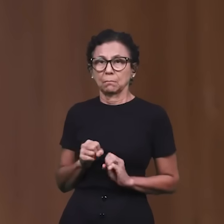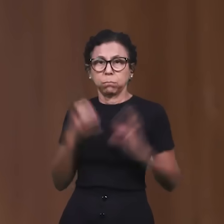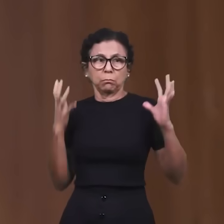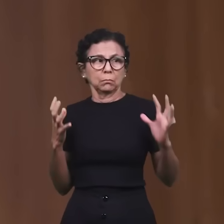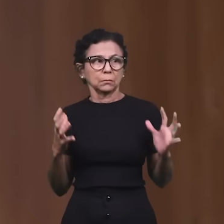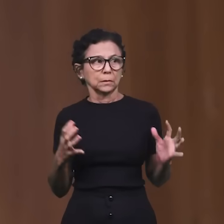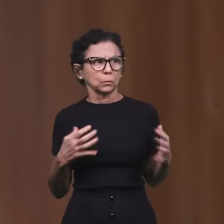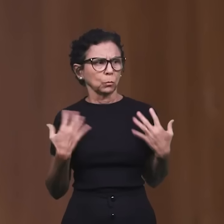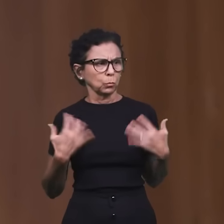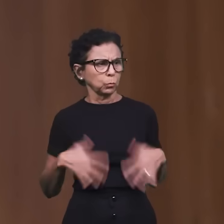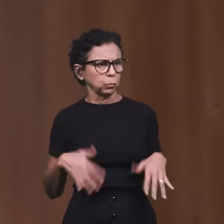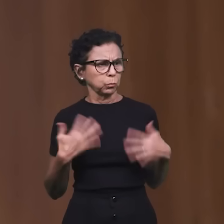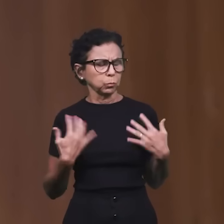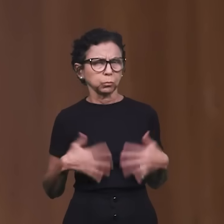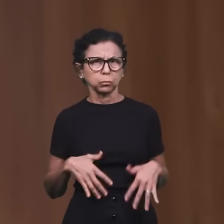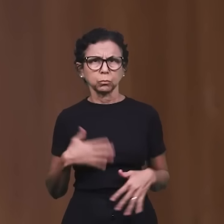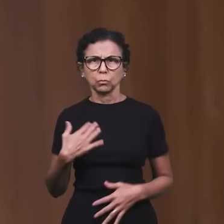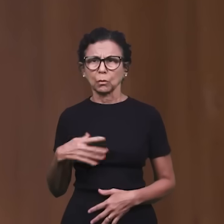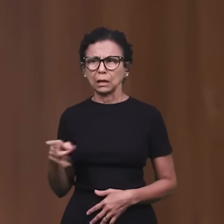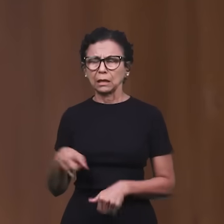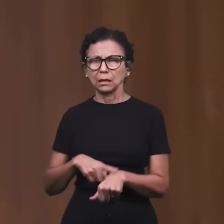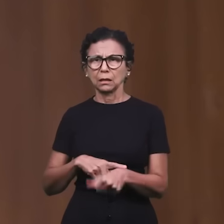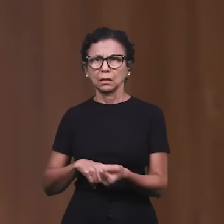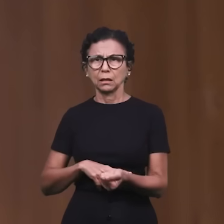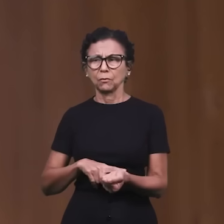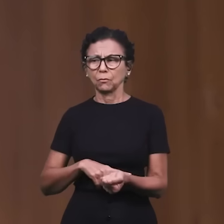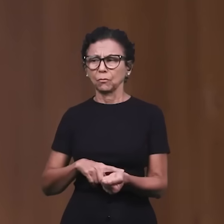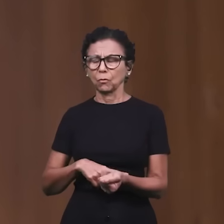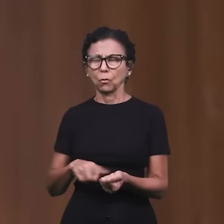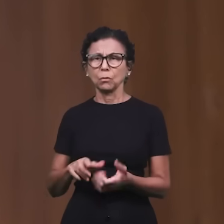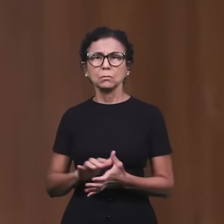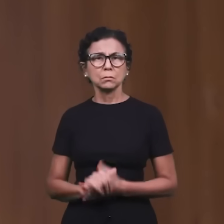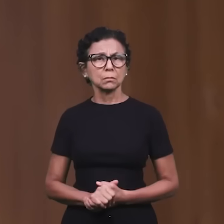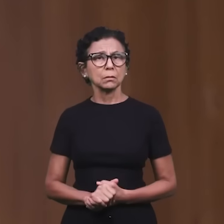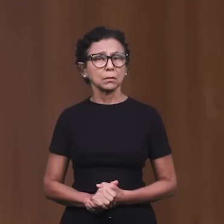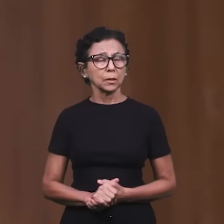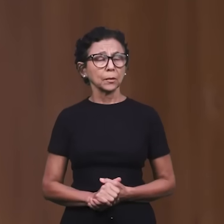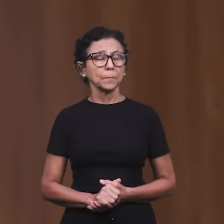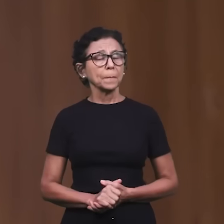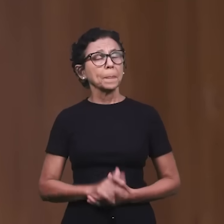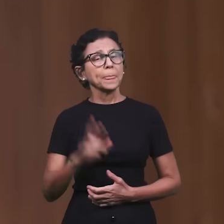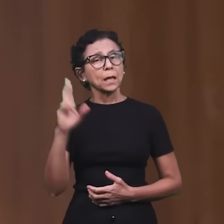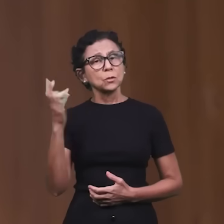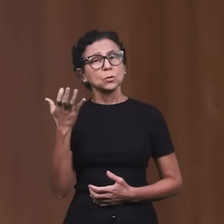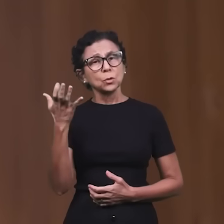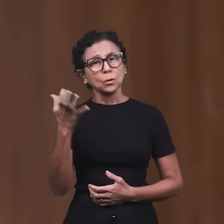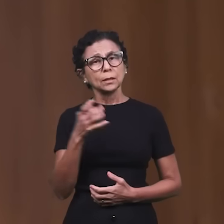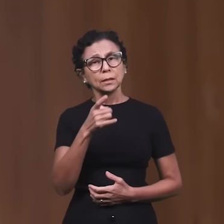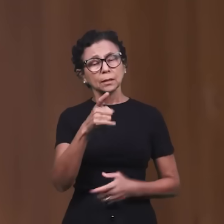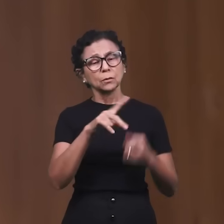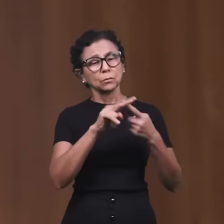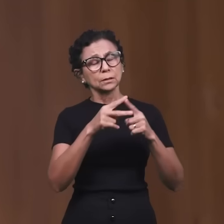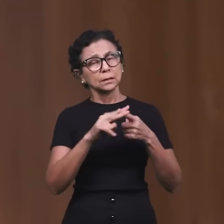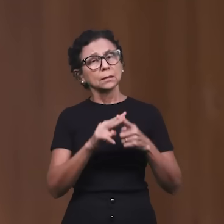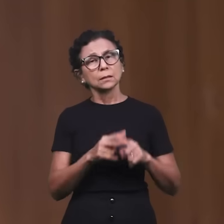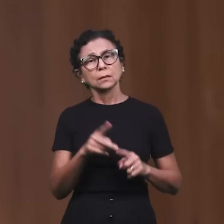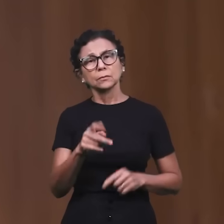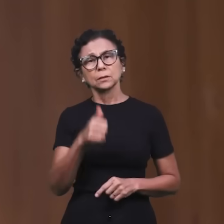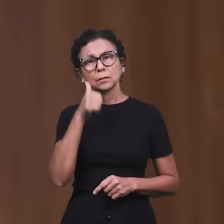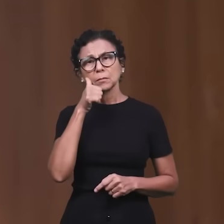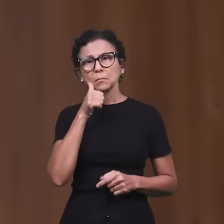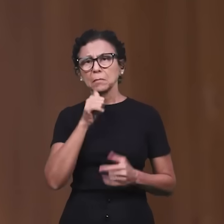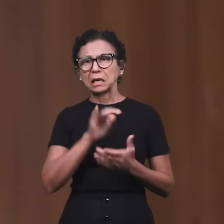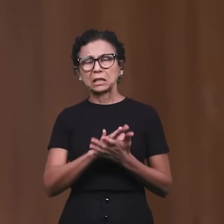não é? Então Deus quer anular esse dano na vida de muitos, talvez muitos pais, muitos esposos,